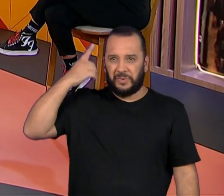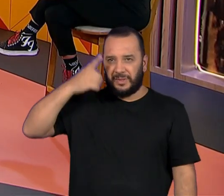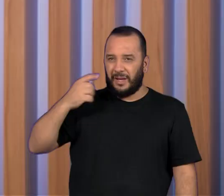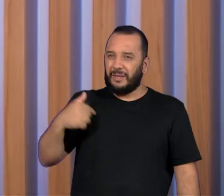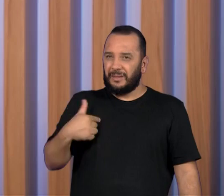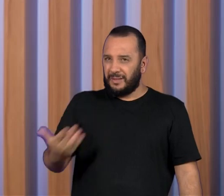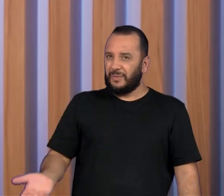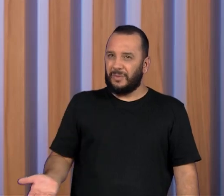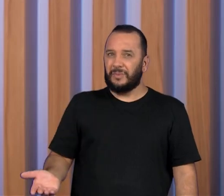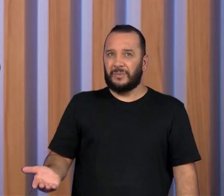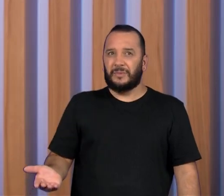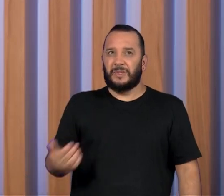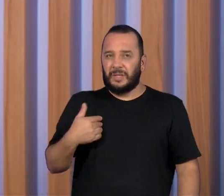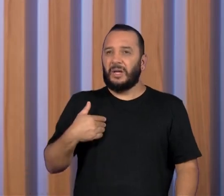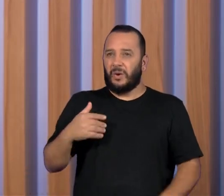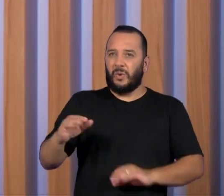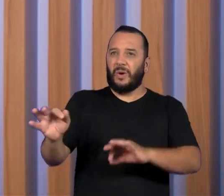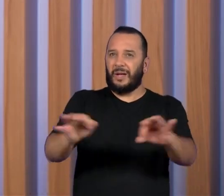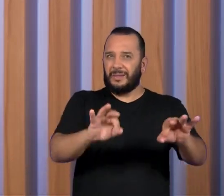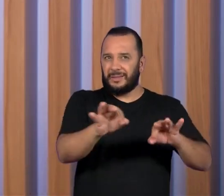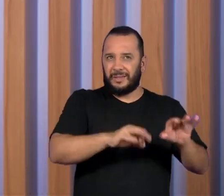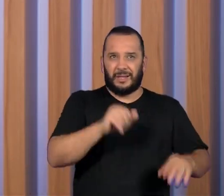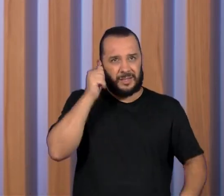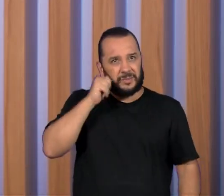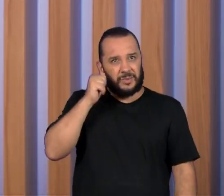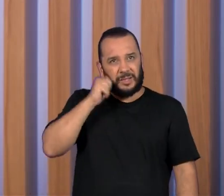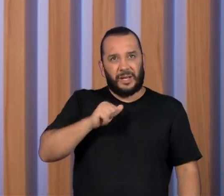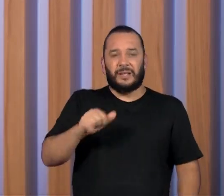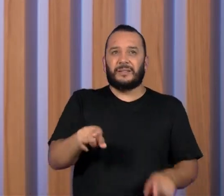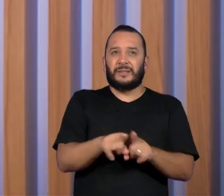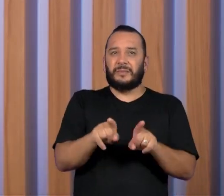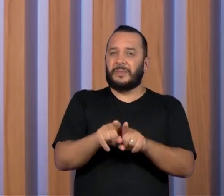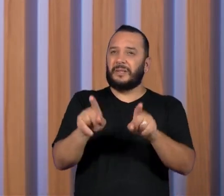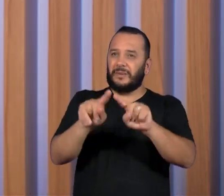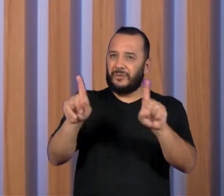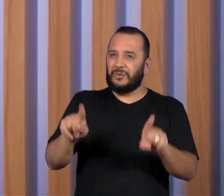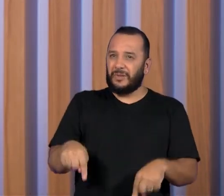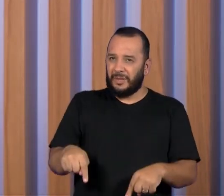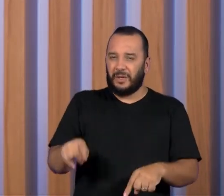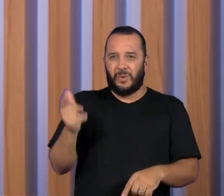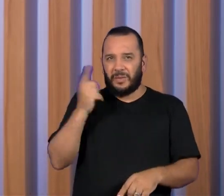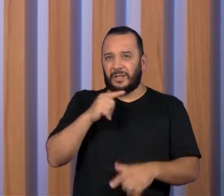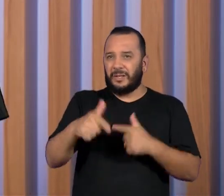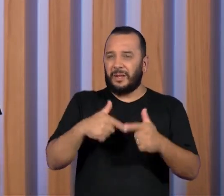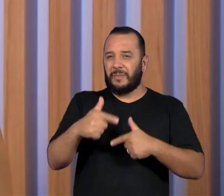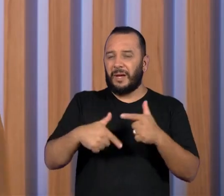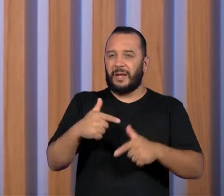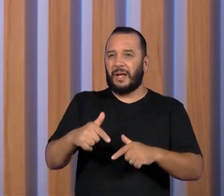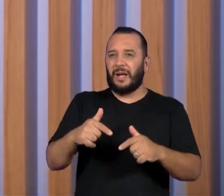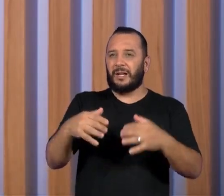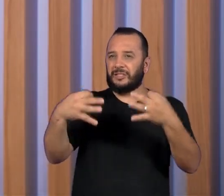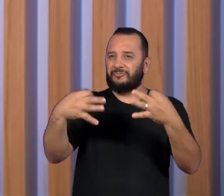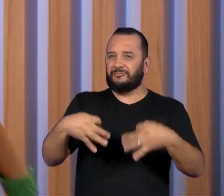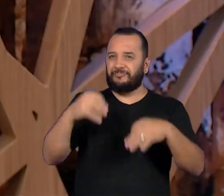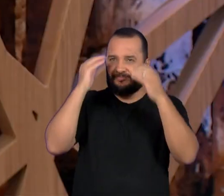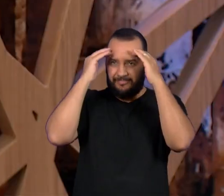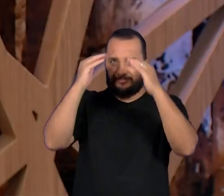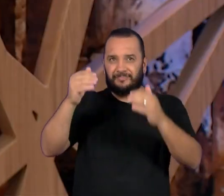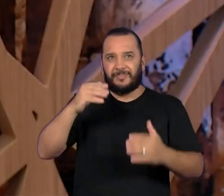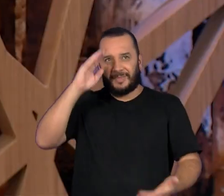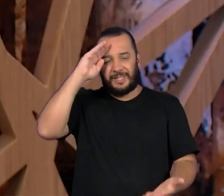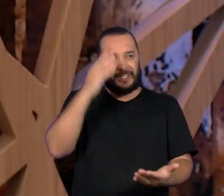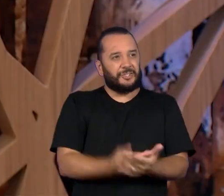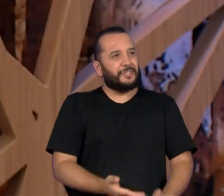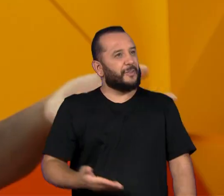nosso povo. Meu mandato vai ser para organizar essas mulheres, para organizar os trabalhadores, para que a gente, de fato, consiga ter dignidade. E a gente acredita em